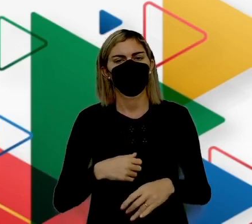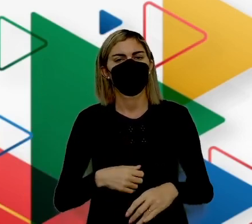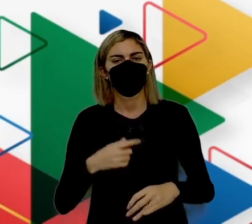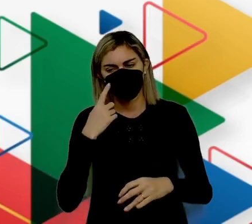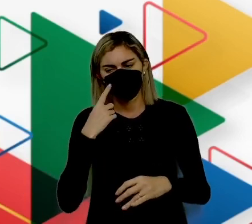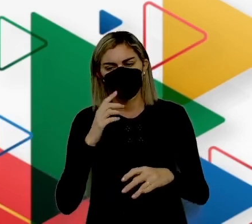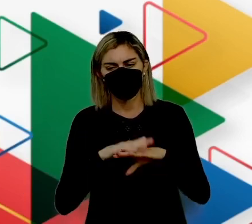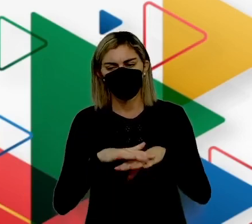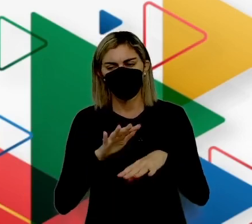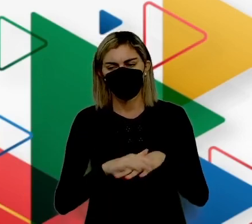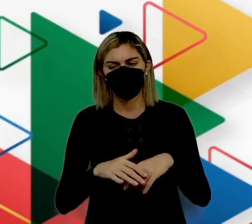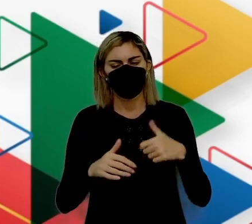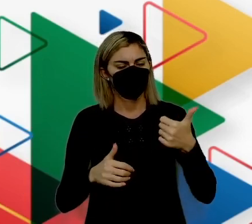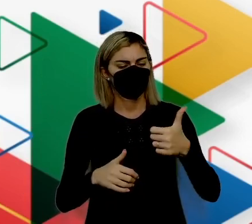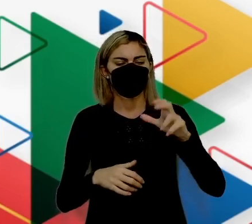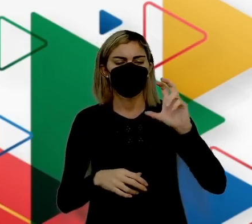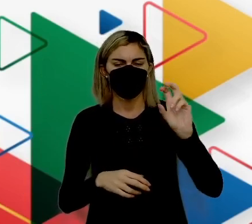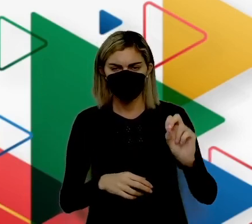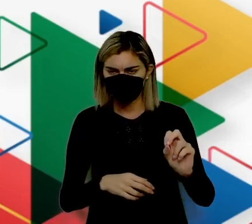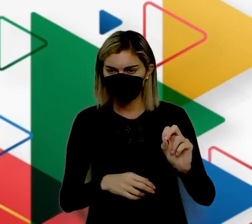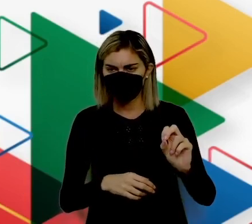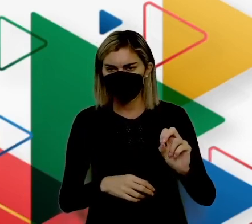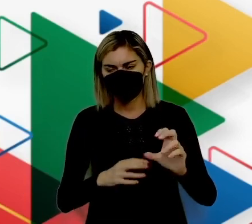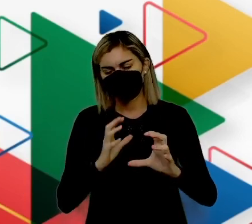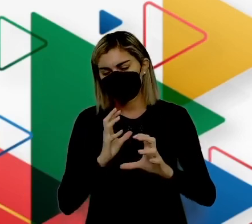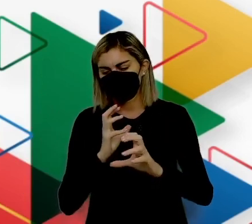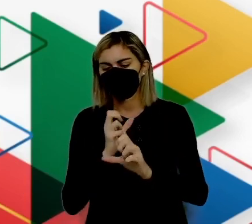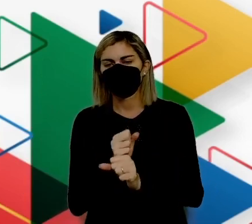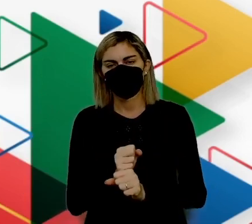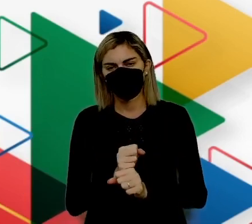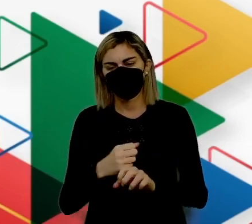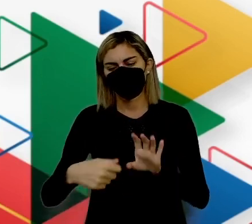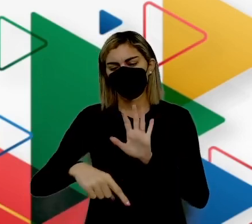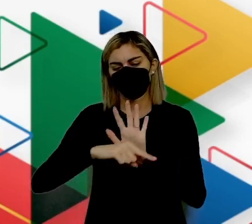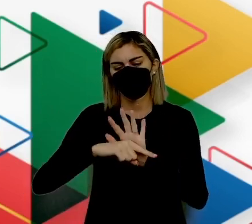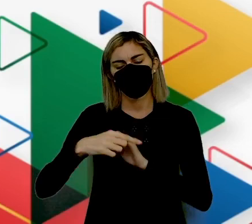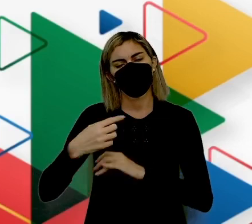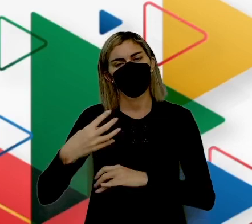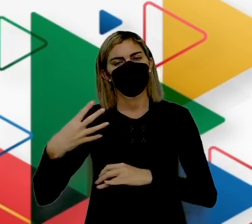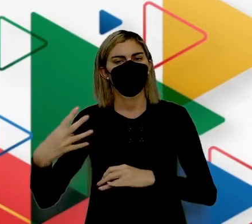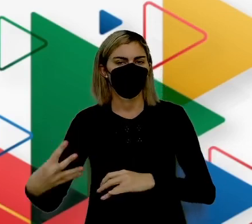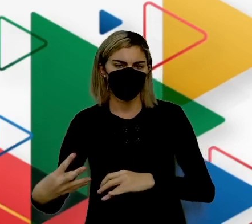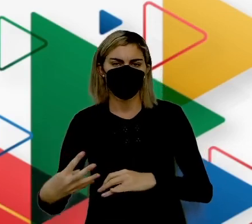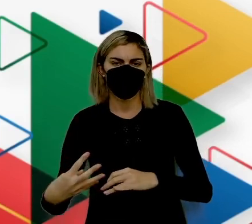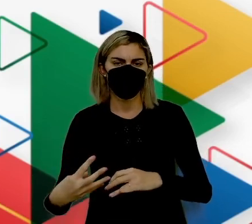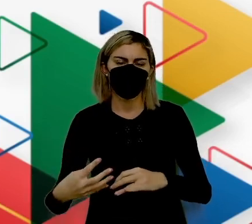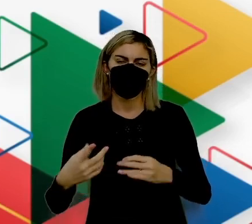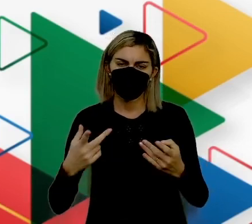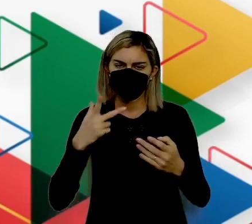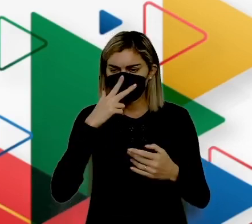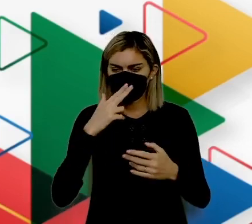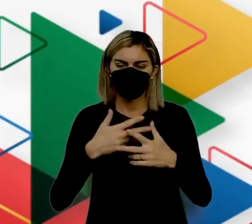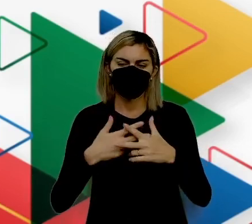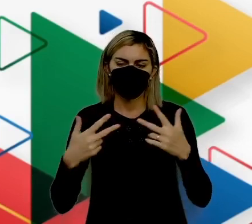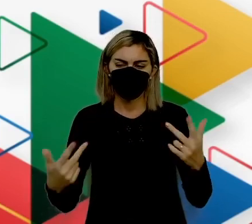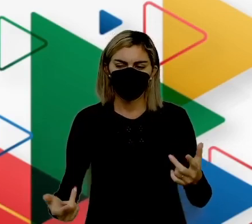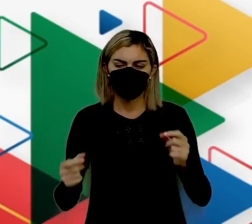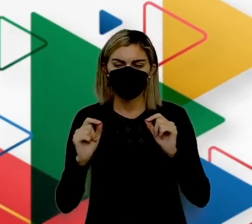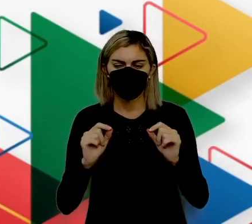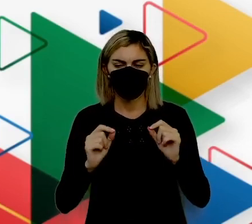matemática? 150 somado com menos 24 é a mesma coisa de